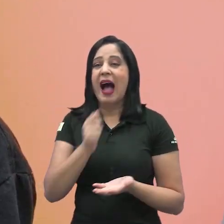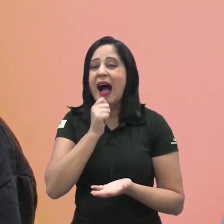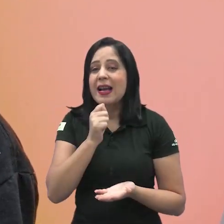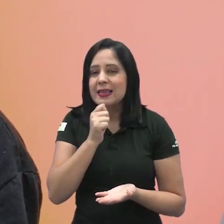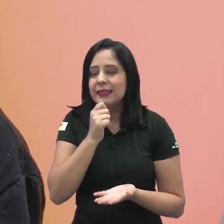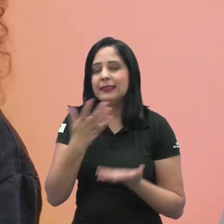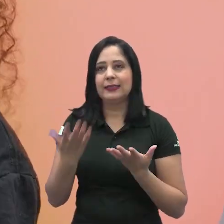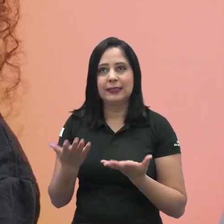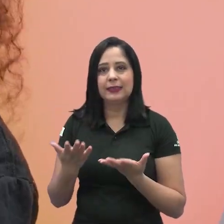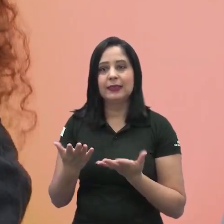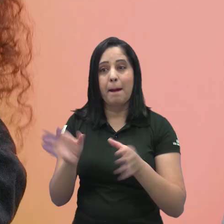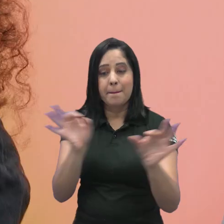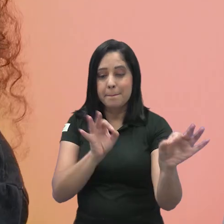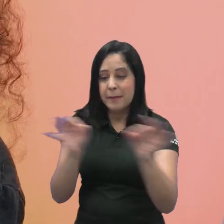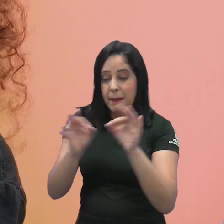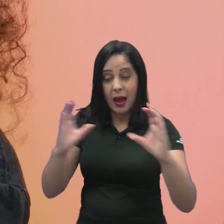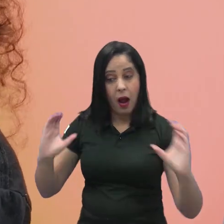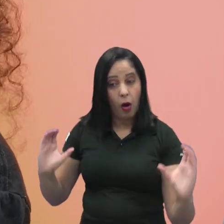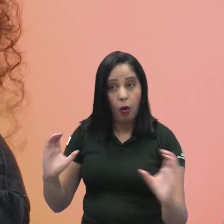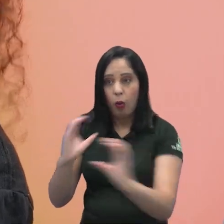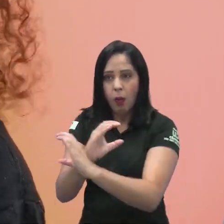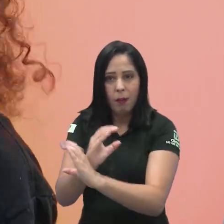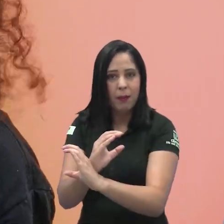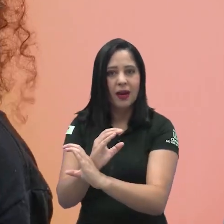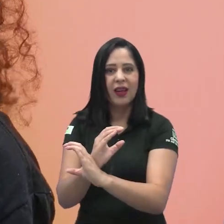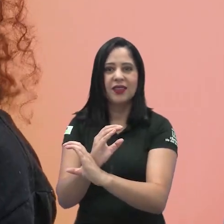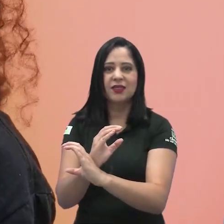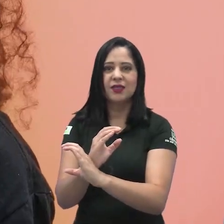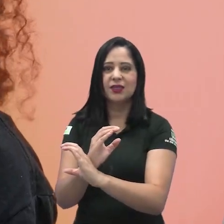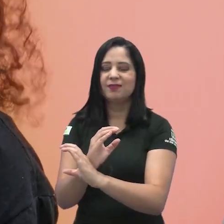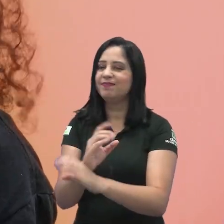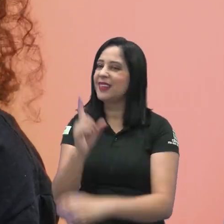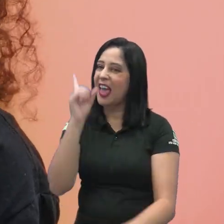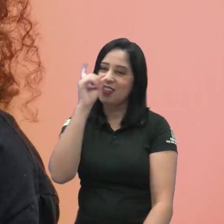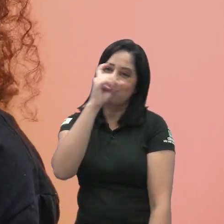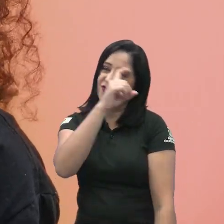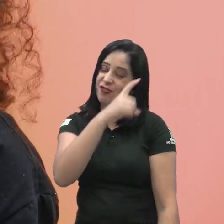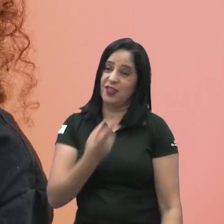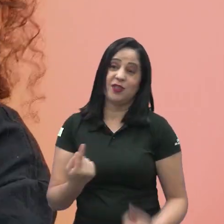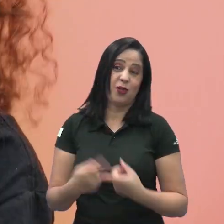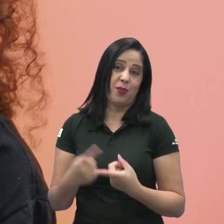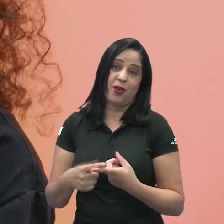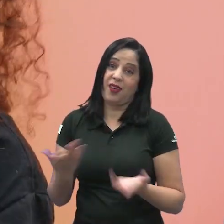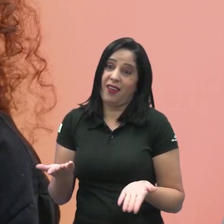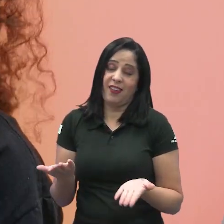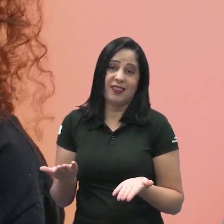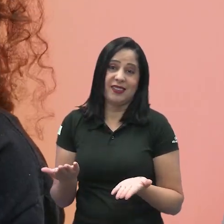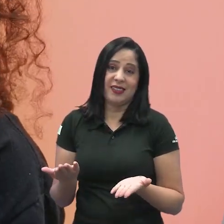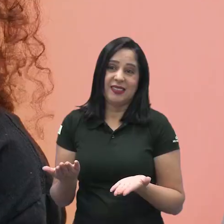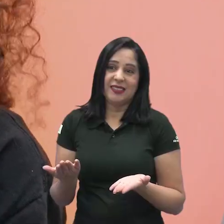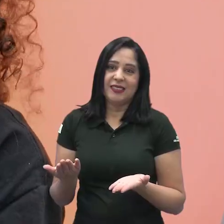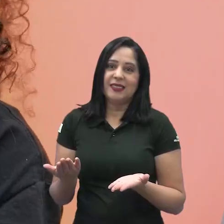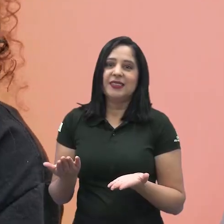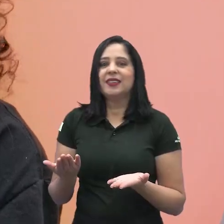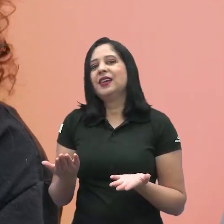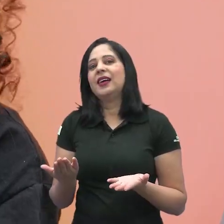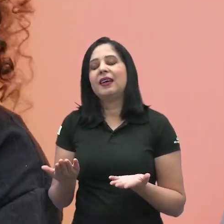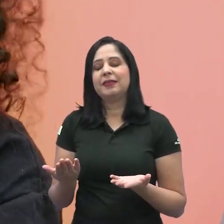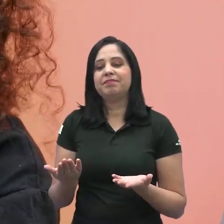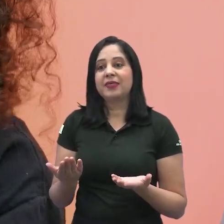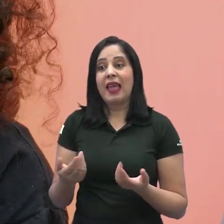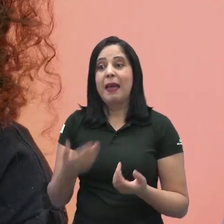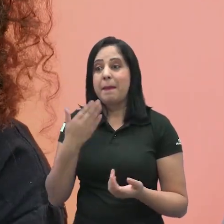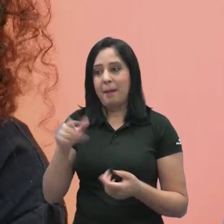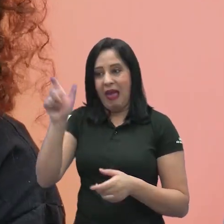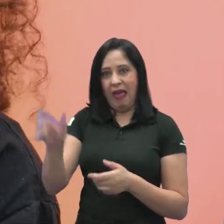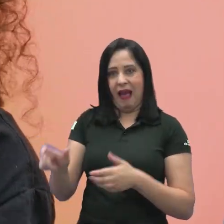terem o trabalho de procurarem essas roupas, às vezes elas acreditam que não vale a pena, entendeu? Por uma questão logística. Então eles preferem